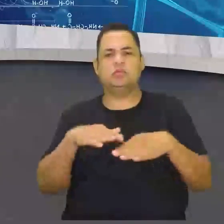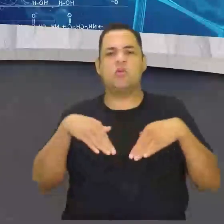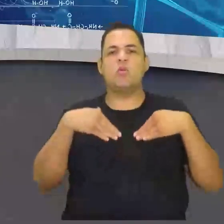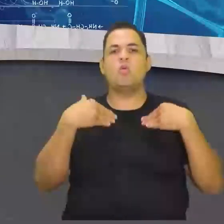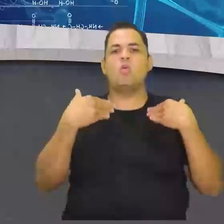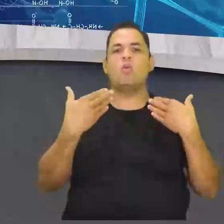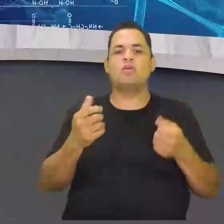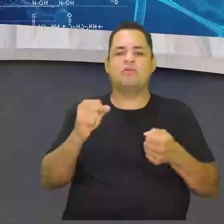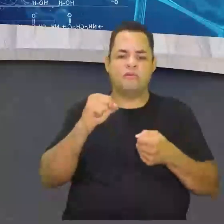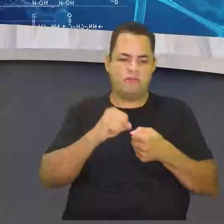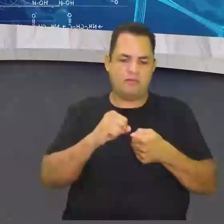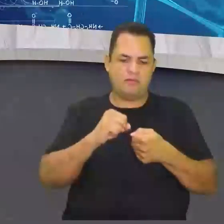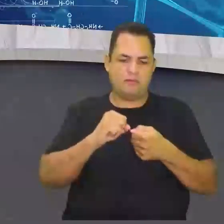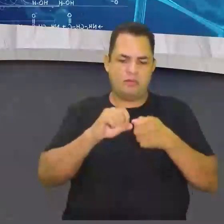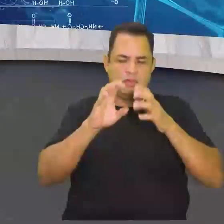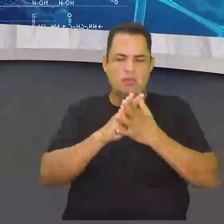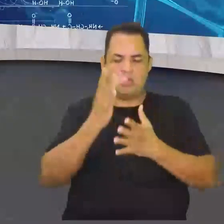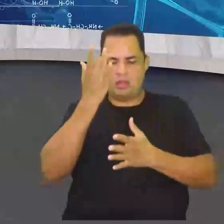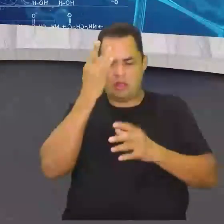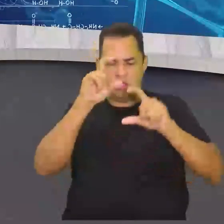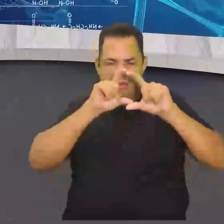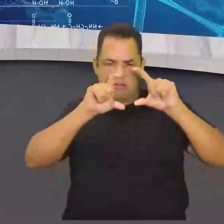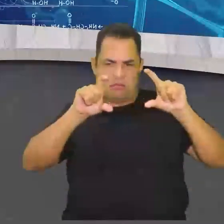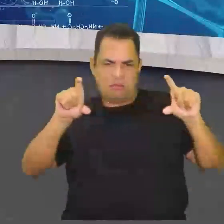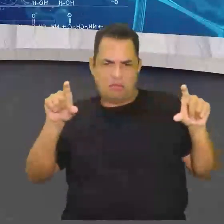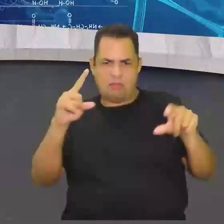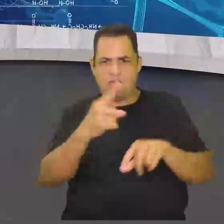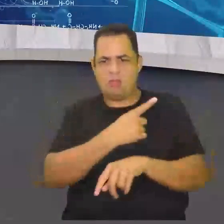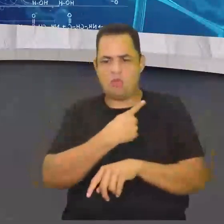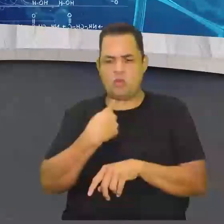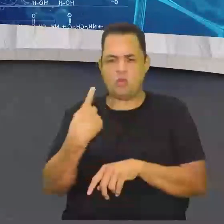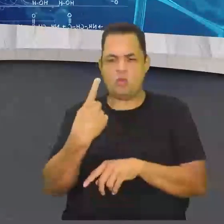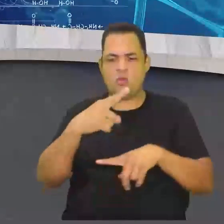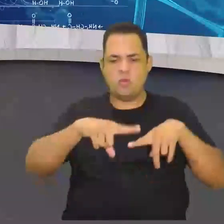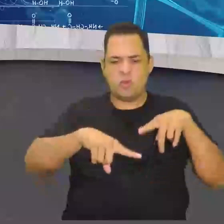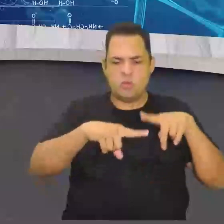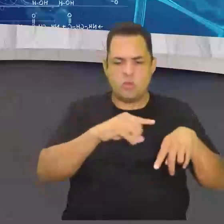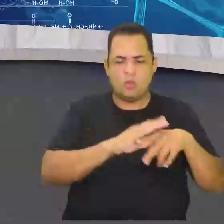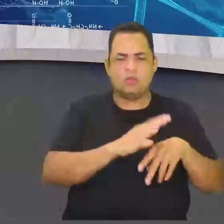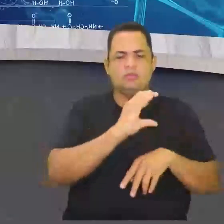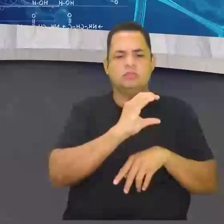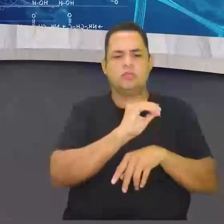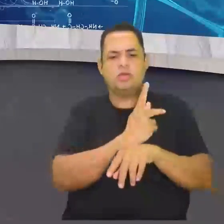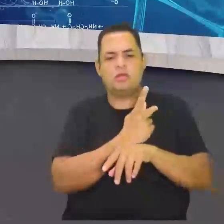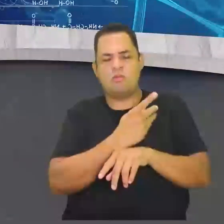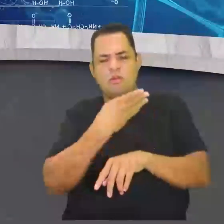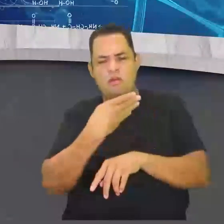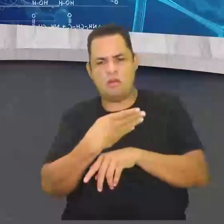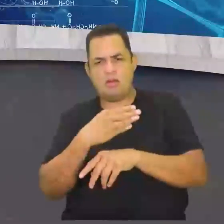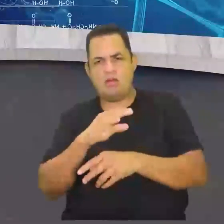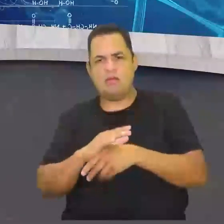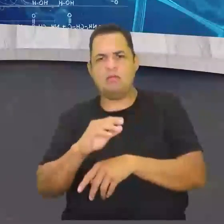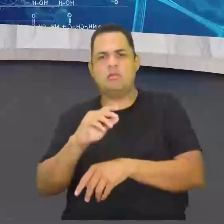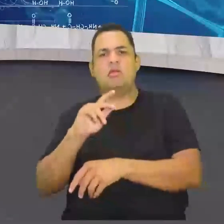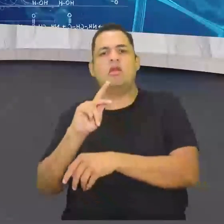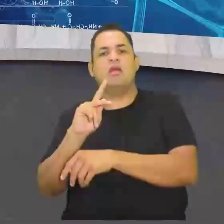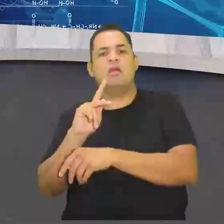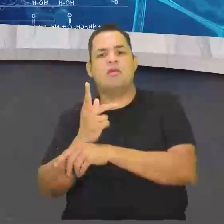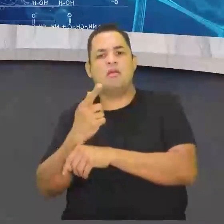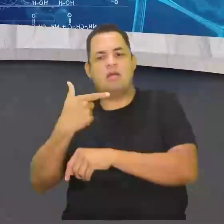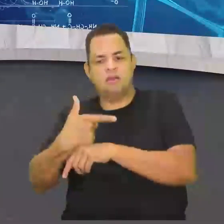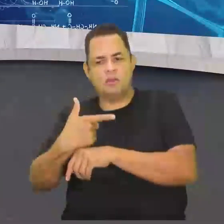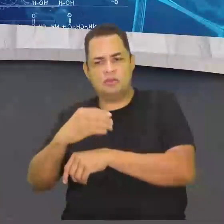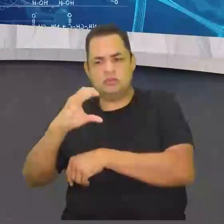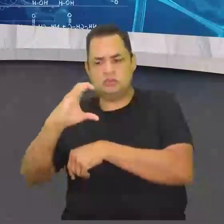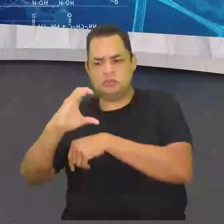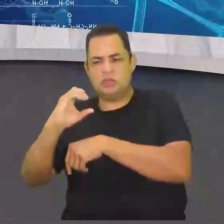equações de combustão, sempre os nossos elementos que estão ali, o CH4, o H2 e